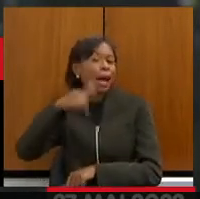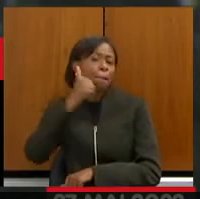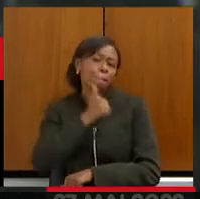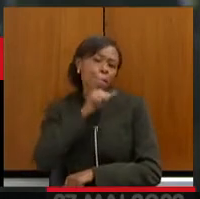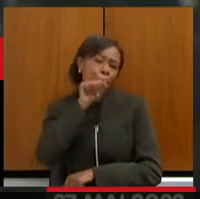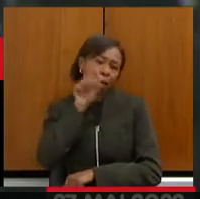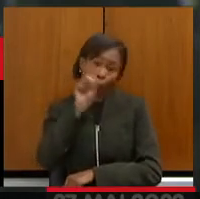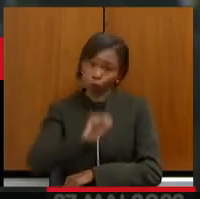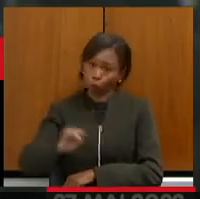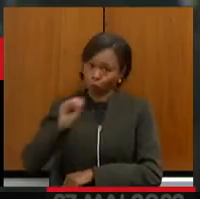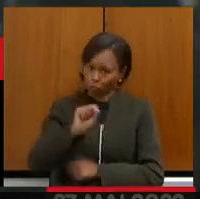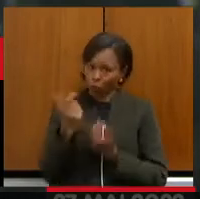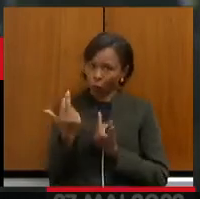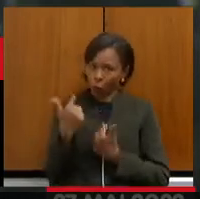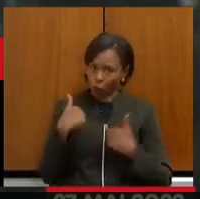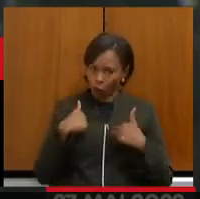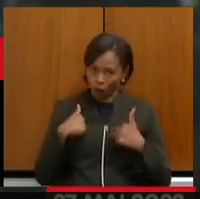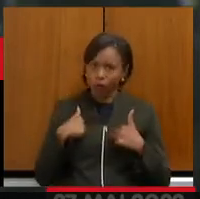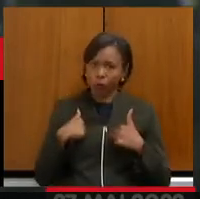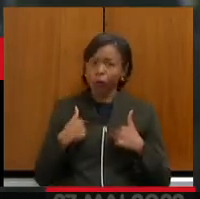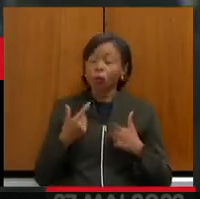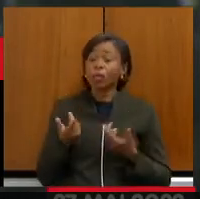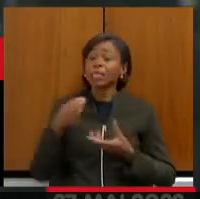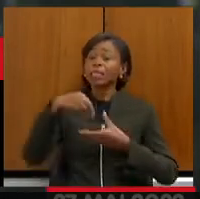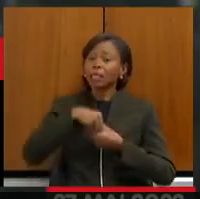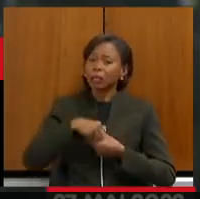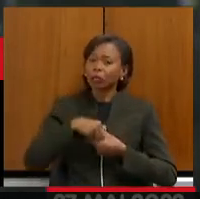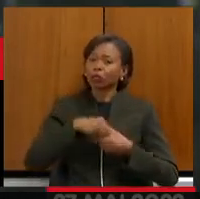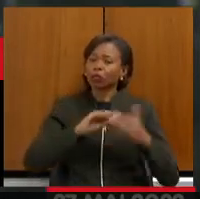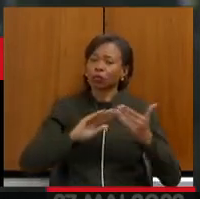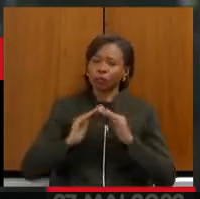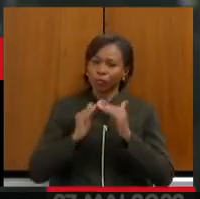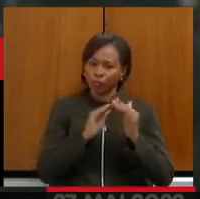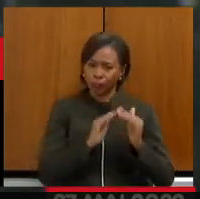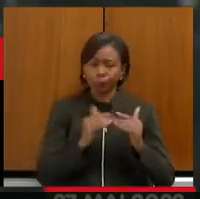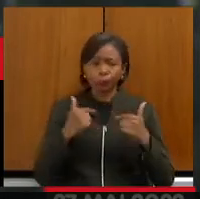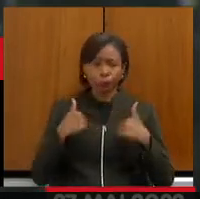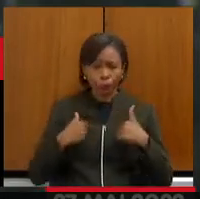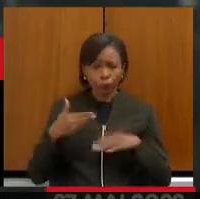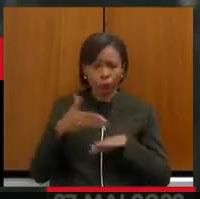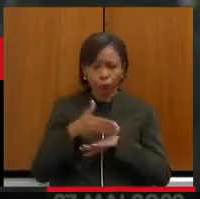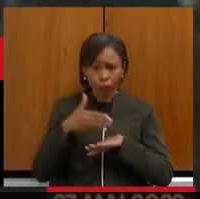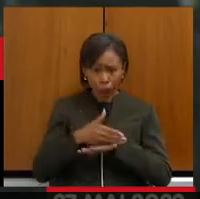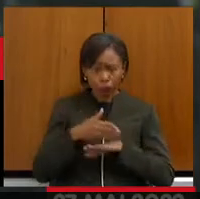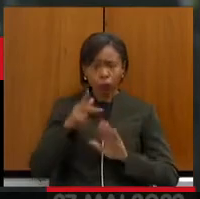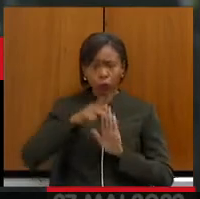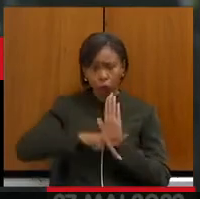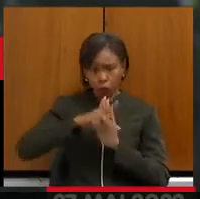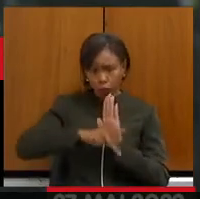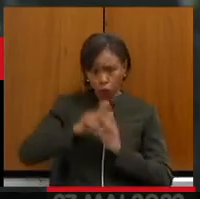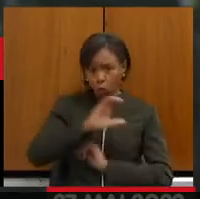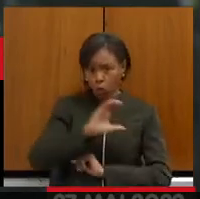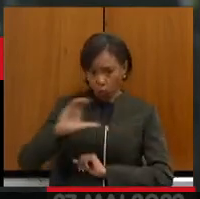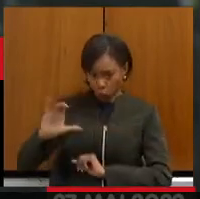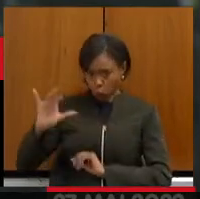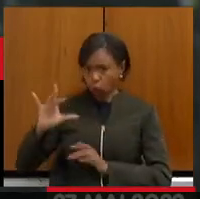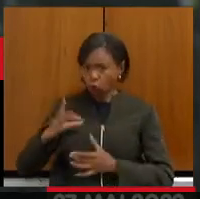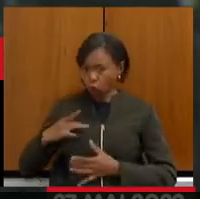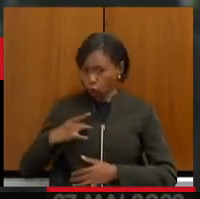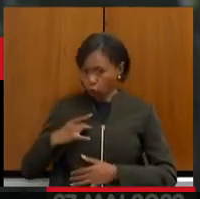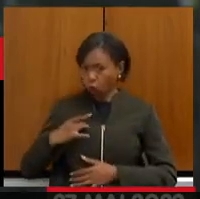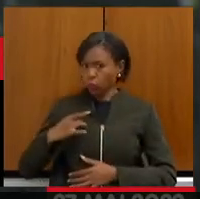solo mãe solteira dentro da periferia Eu participo de um projeto Sou coordenadora voluntária de um